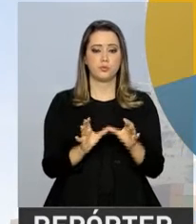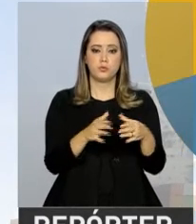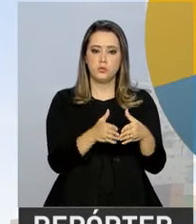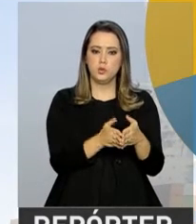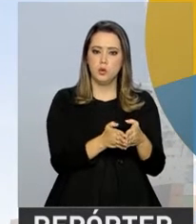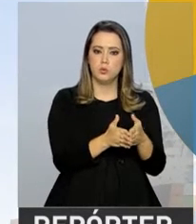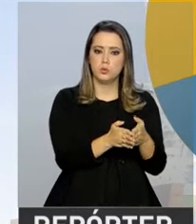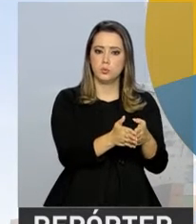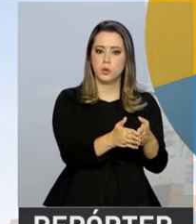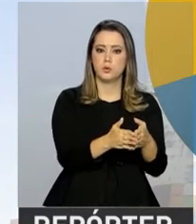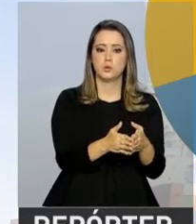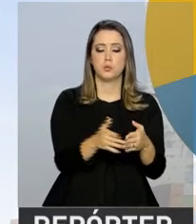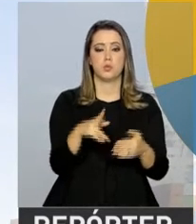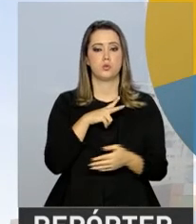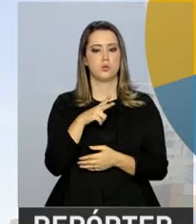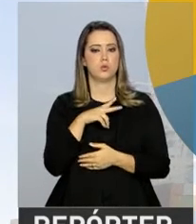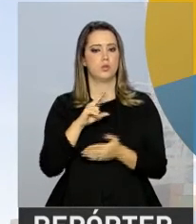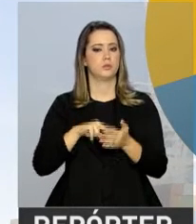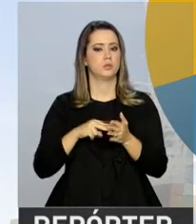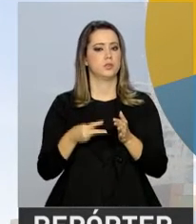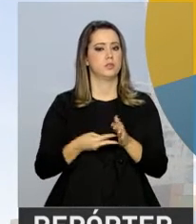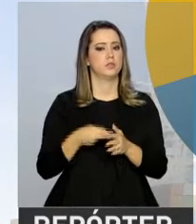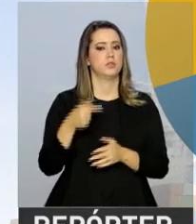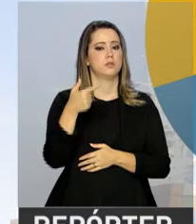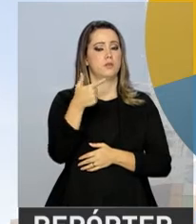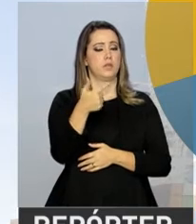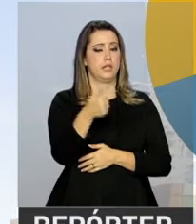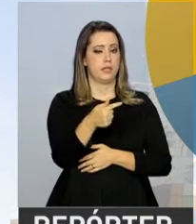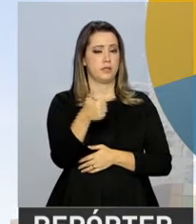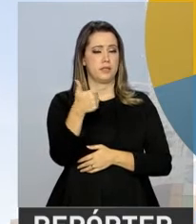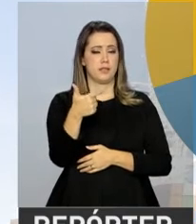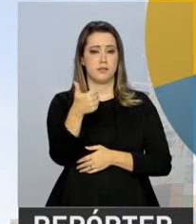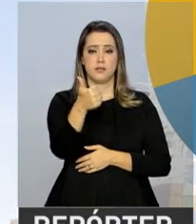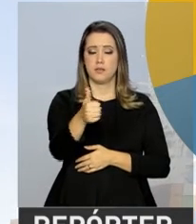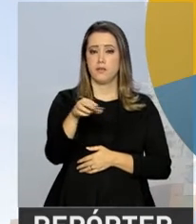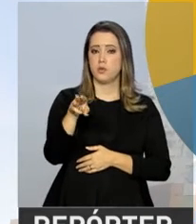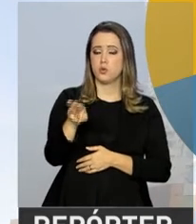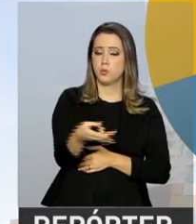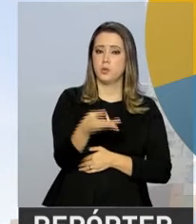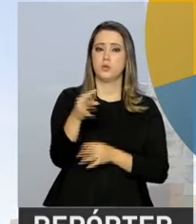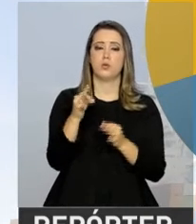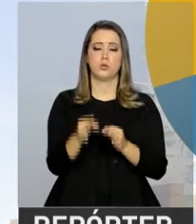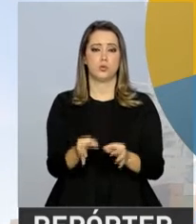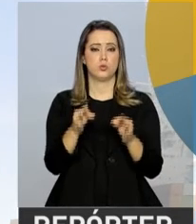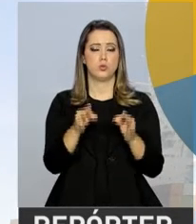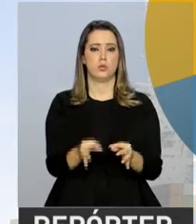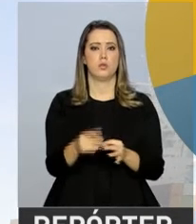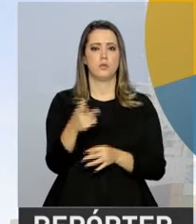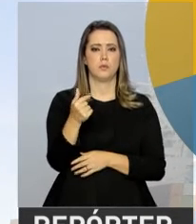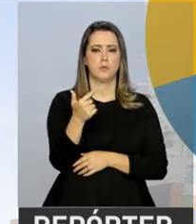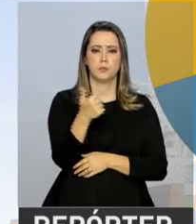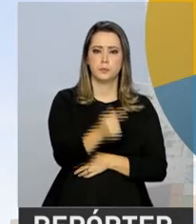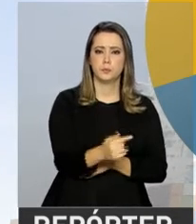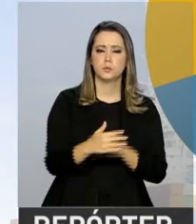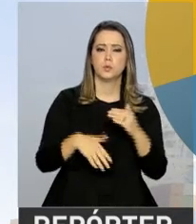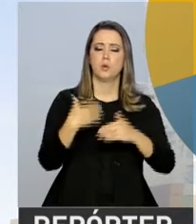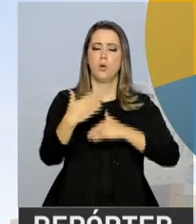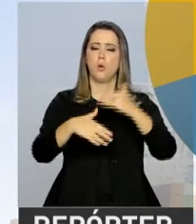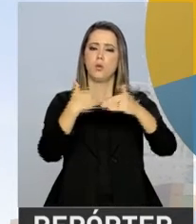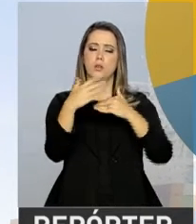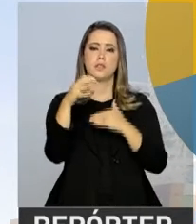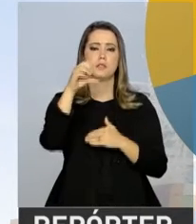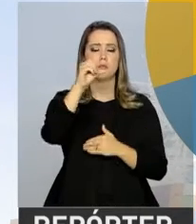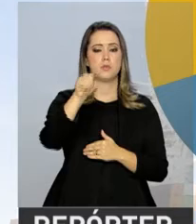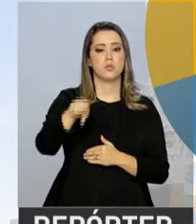foram responsáveis por mais de 721 milhões de toneladas em 2017 um crescimento de